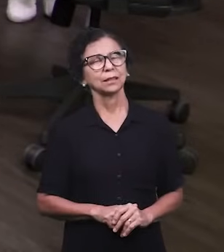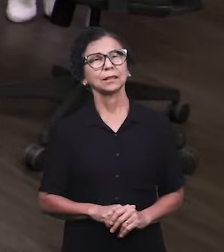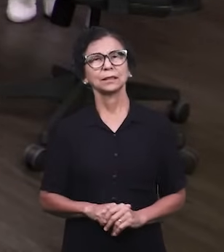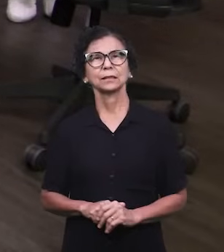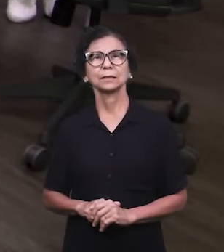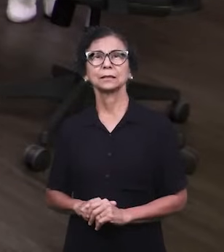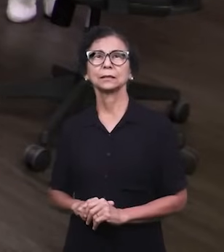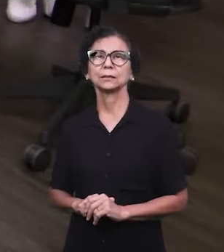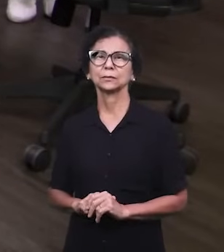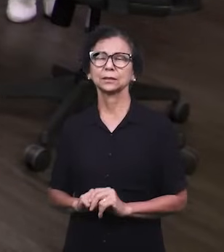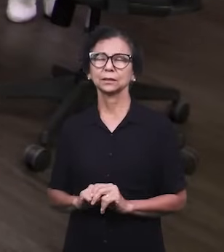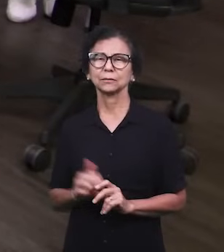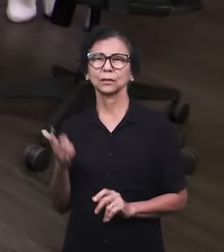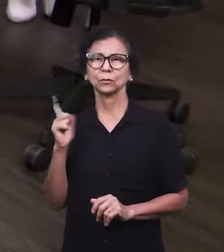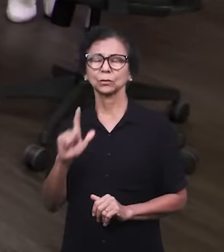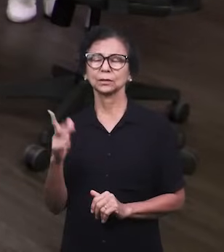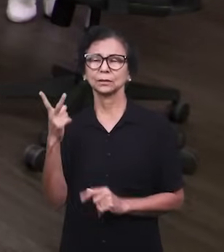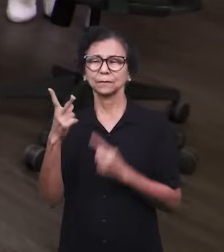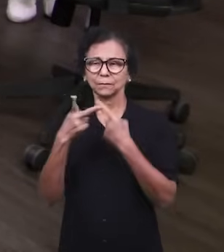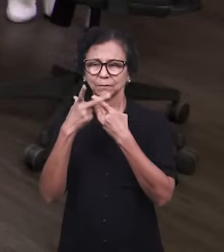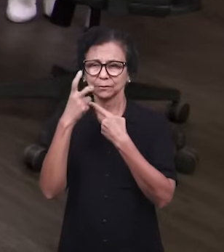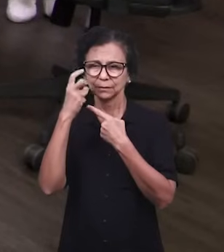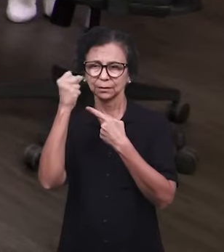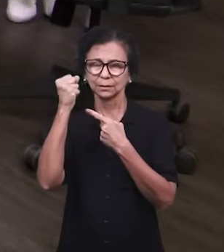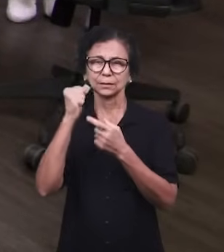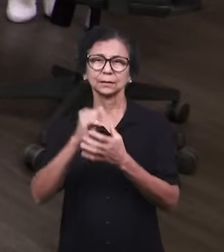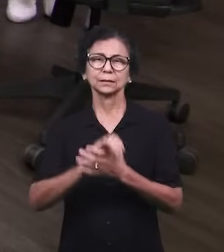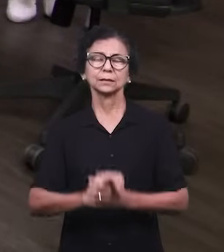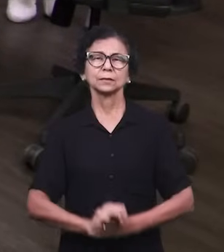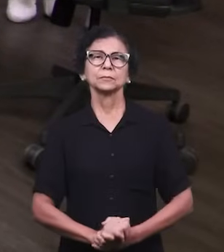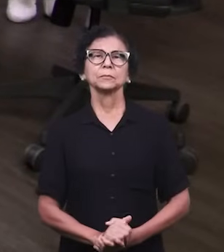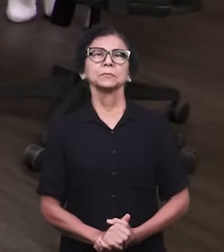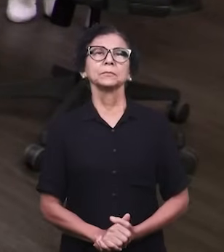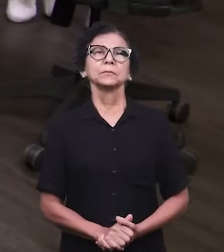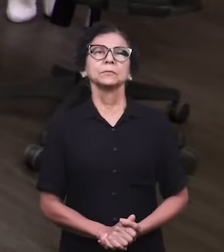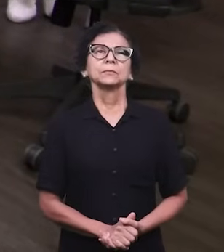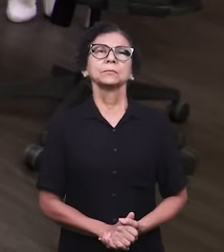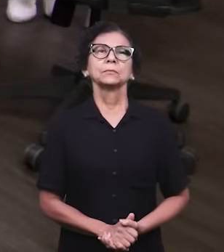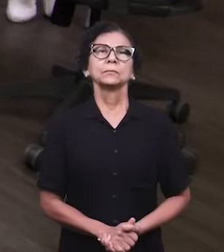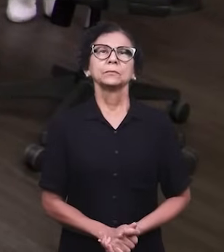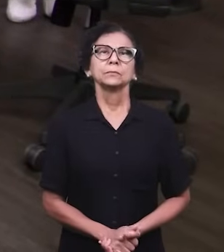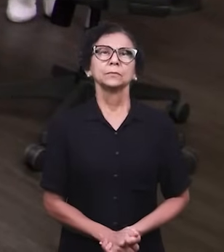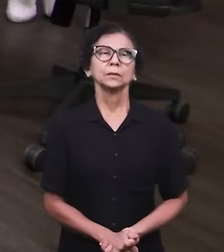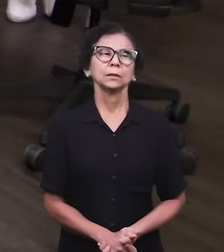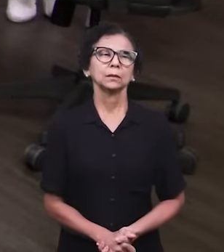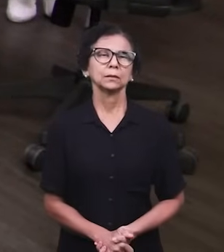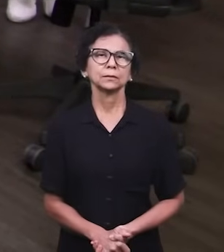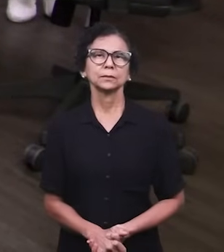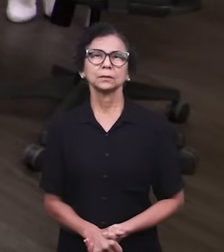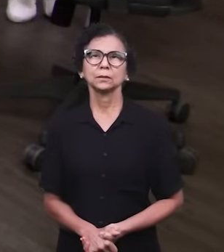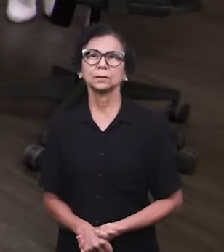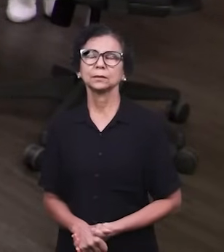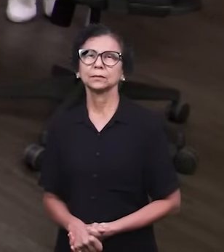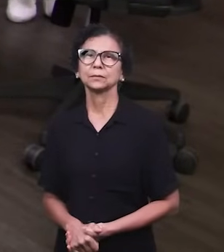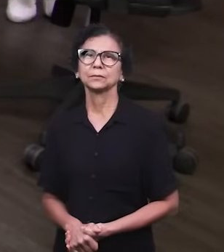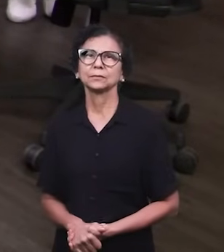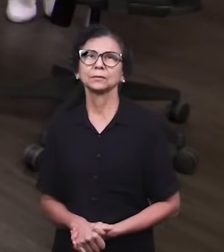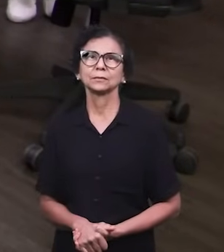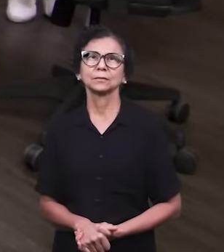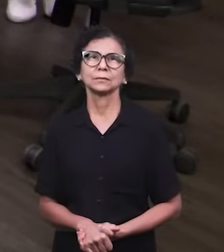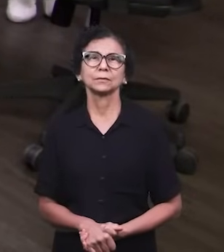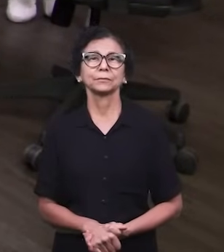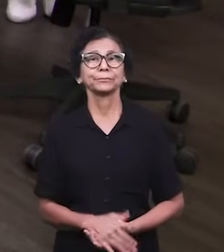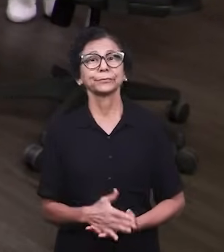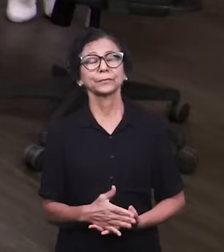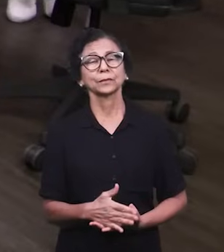vai levantar e seguir a caminhada. Amém. Então, às vezes a gente corre dele, né? Como Adão correu do Senhor, né?